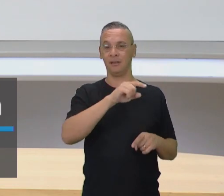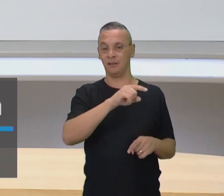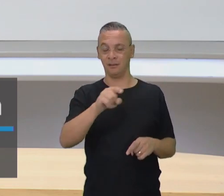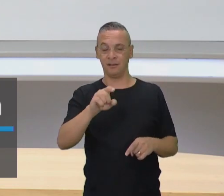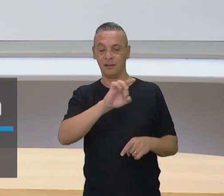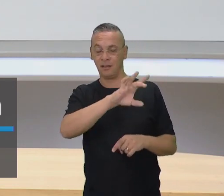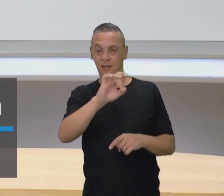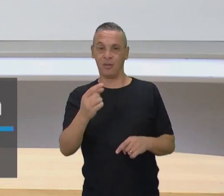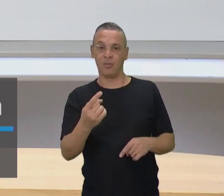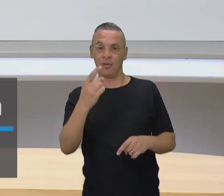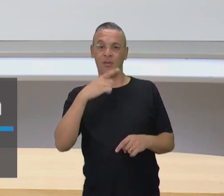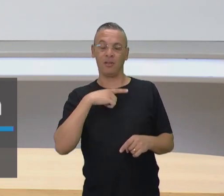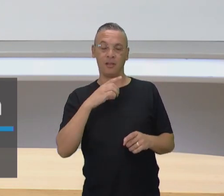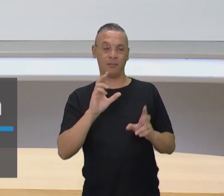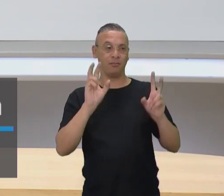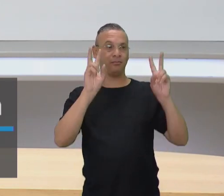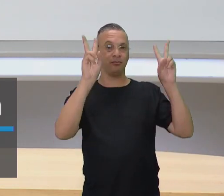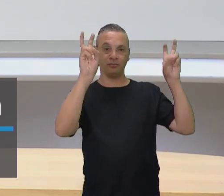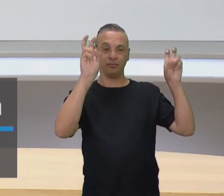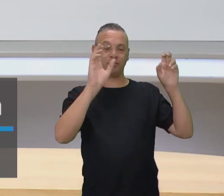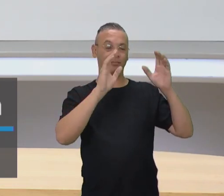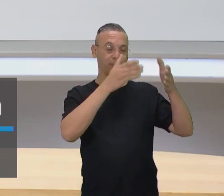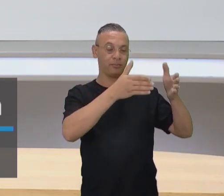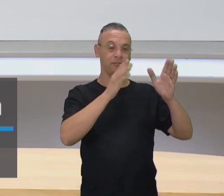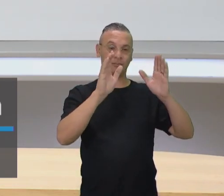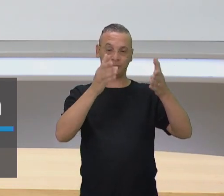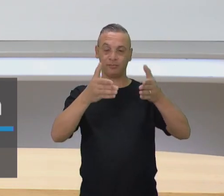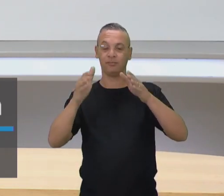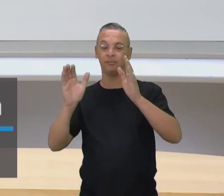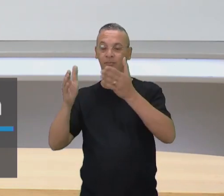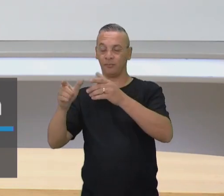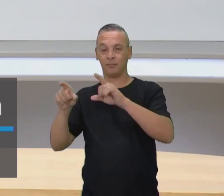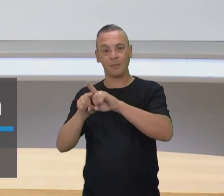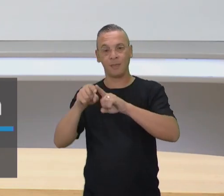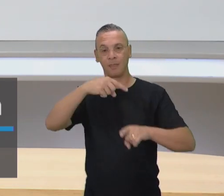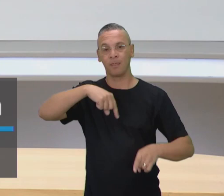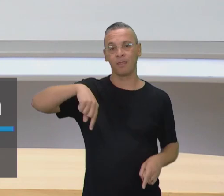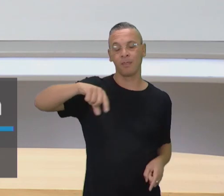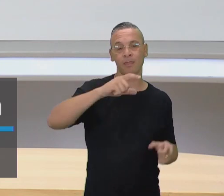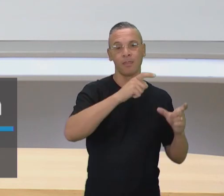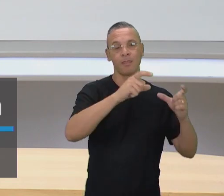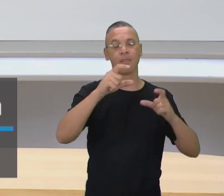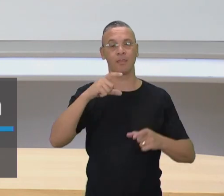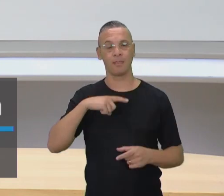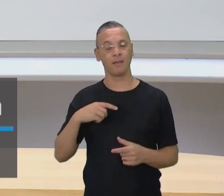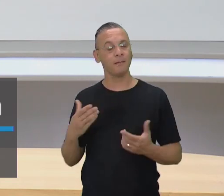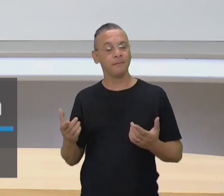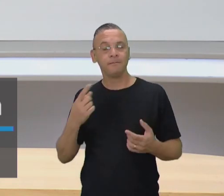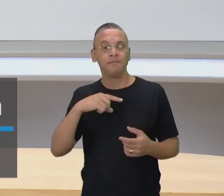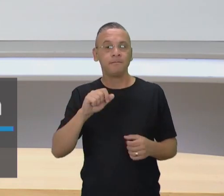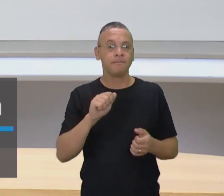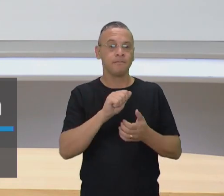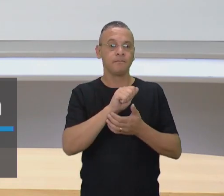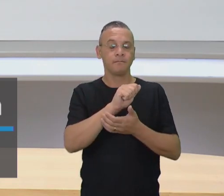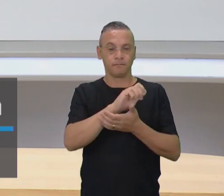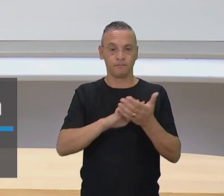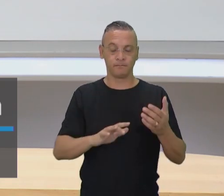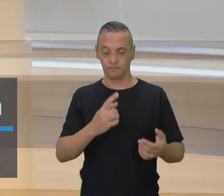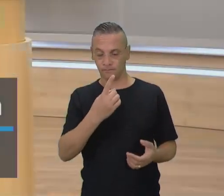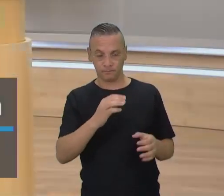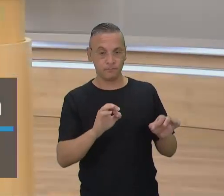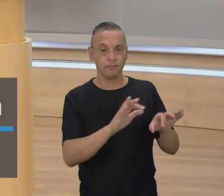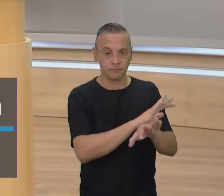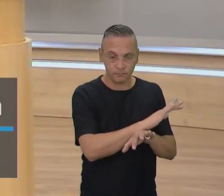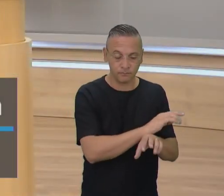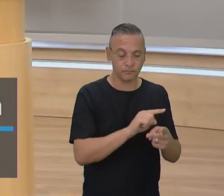uma dessas mídias abordam determinados temas, quais são os temas que mais acontecem aqui ou ali. Então, assim, a gente passou a atividade 1. Agora, na atividade 2,